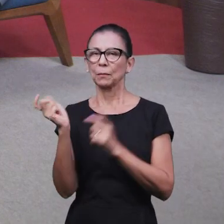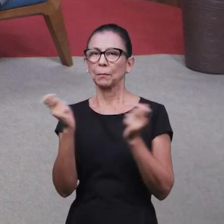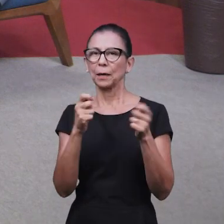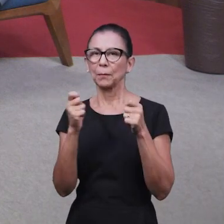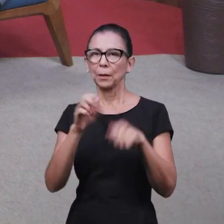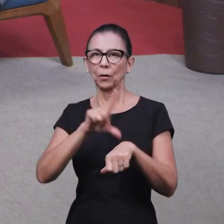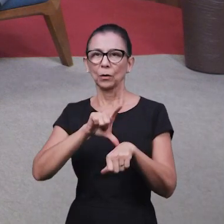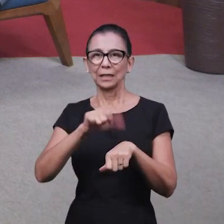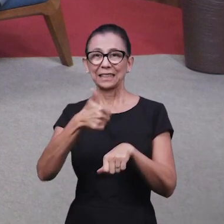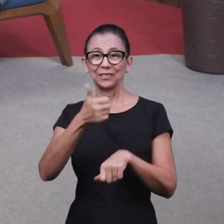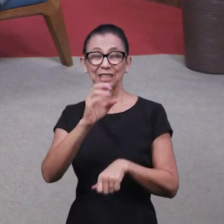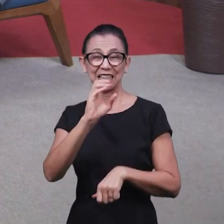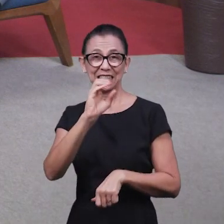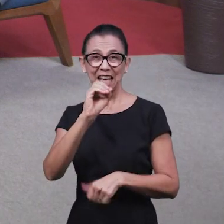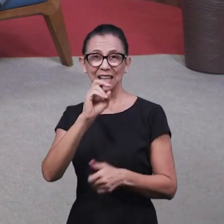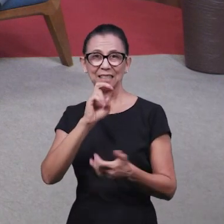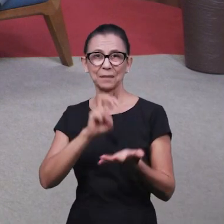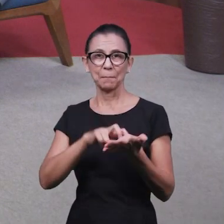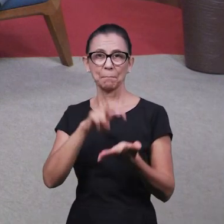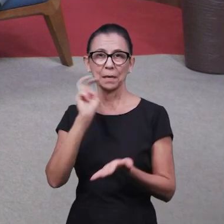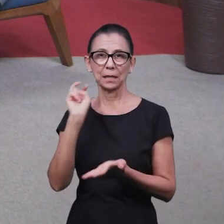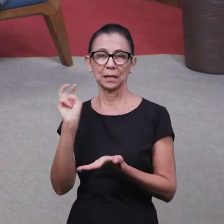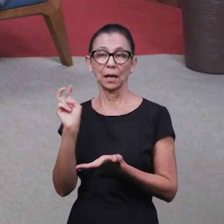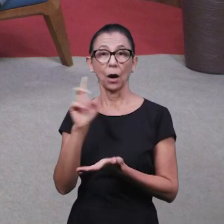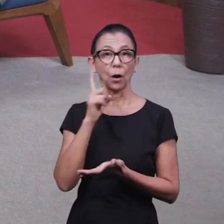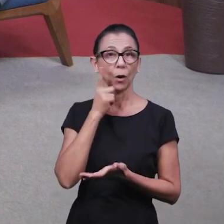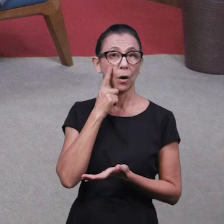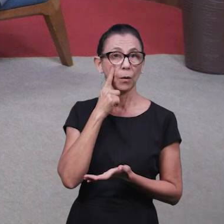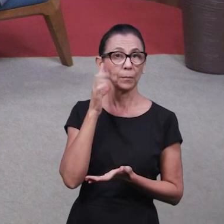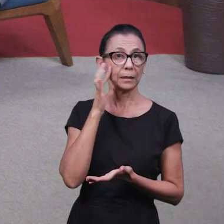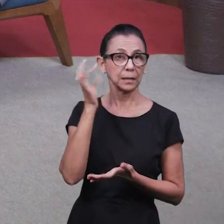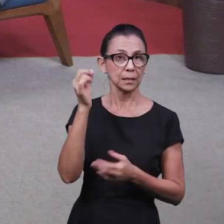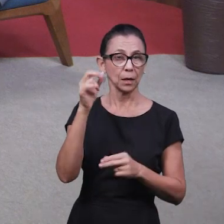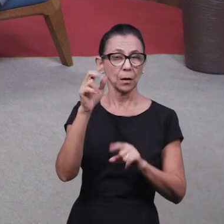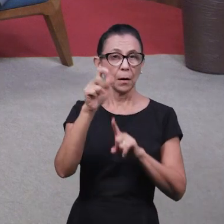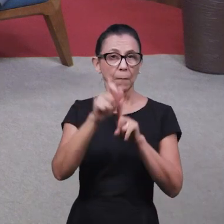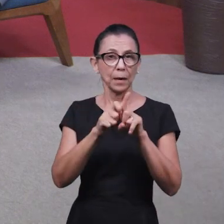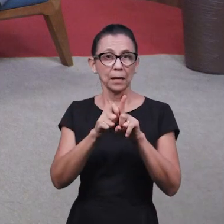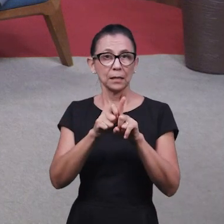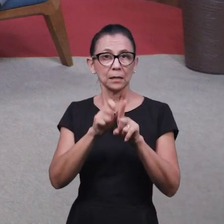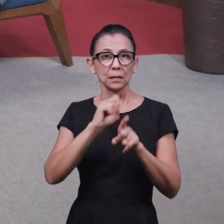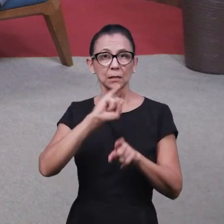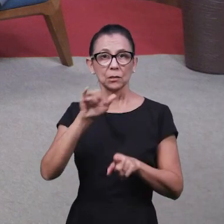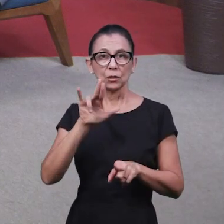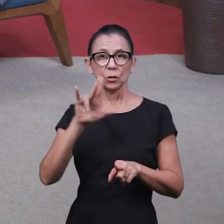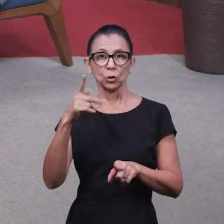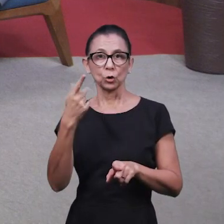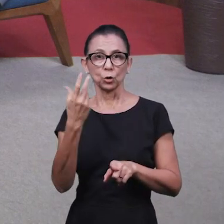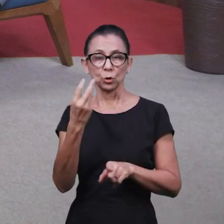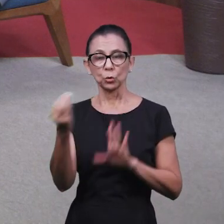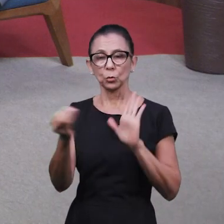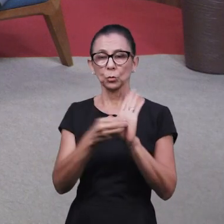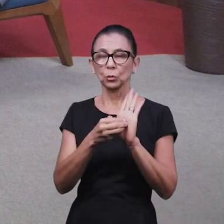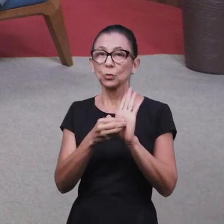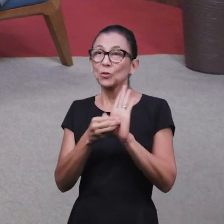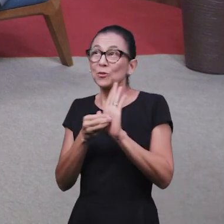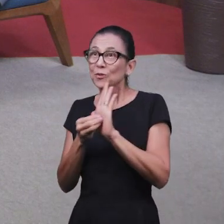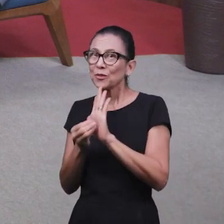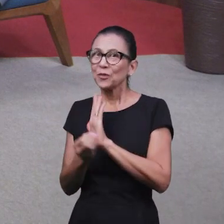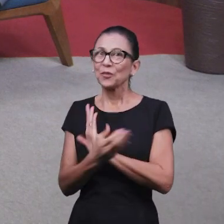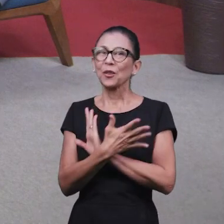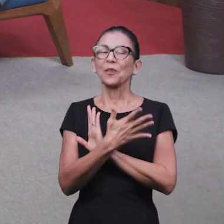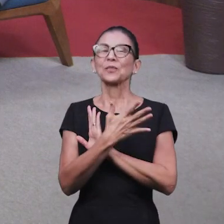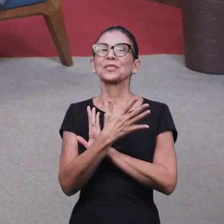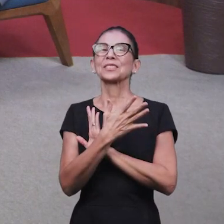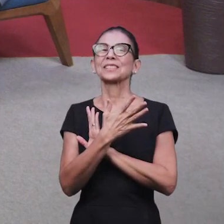às 10 horas da manhã. E a partir do mês de julho, olha só, teremos conteúdos novos e uma programação especial